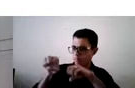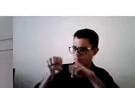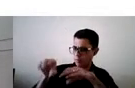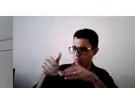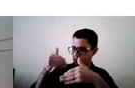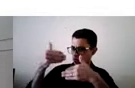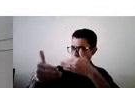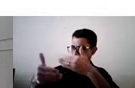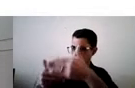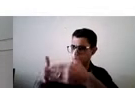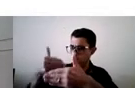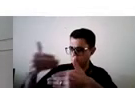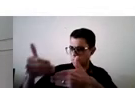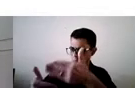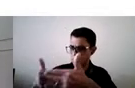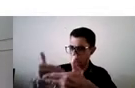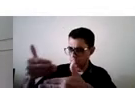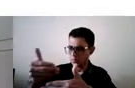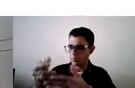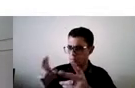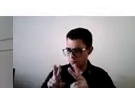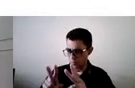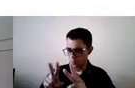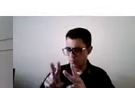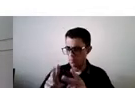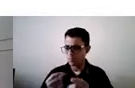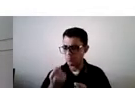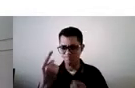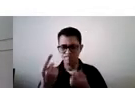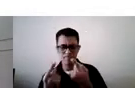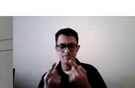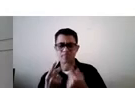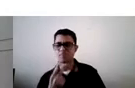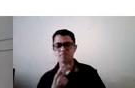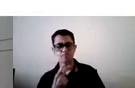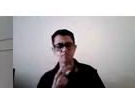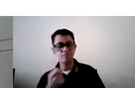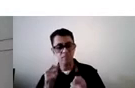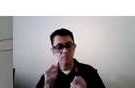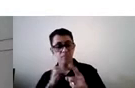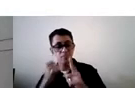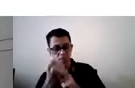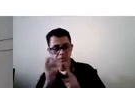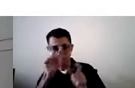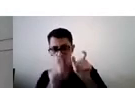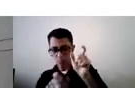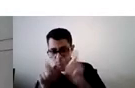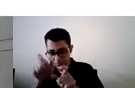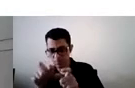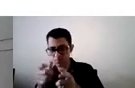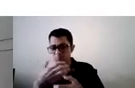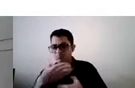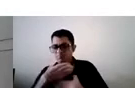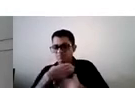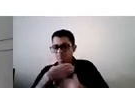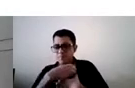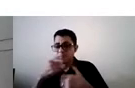desenvolvidas, não contribui com os aspectos individuais e aspectos sociais das pessoas. Dessa